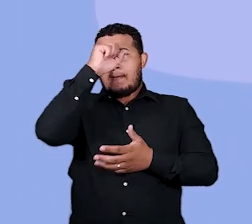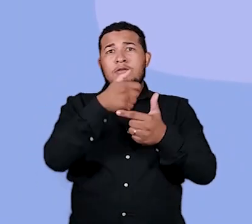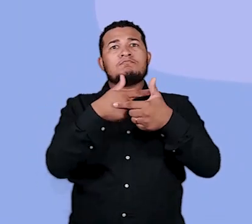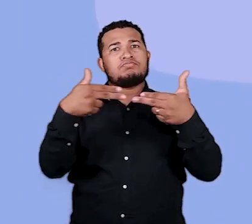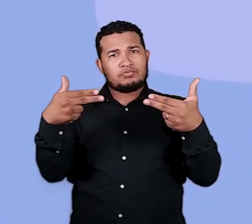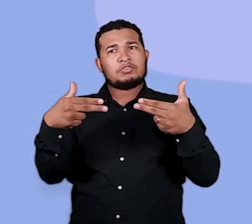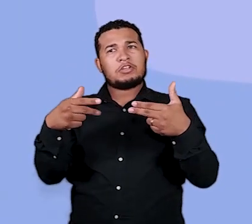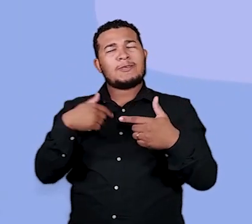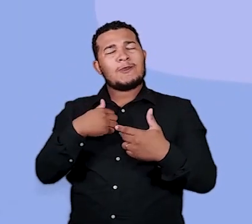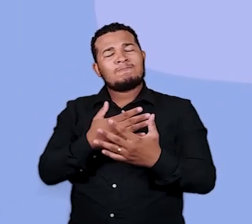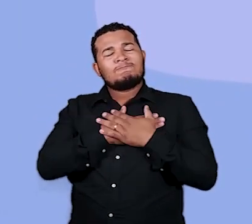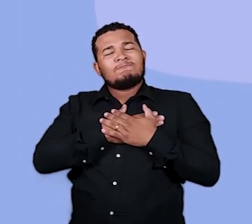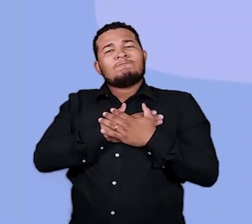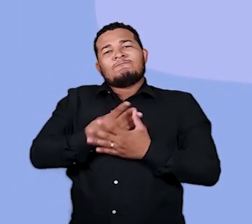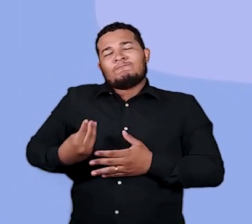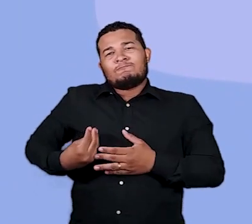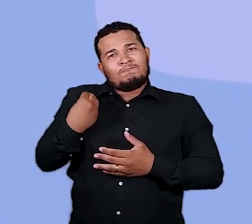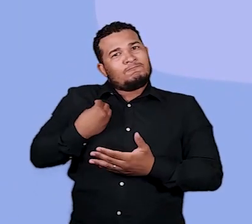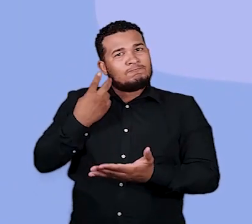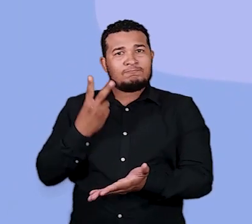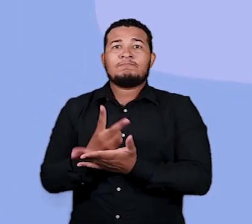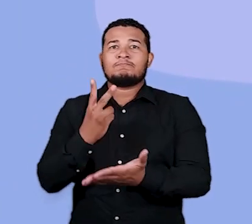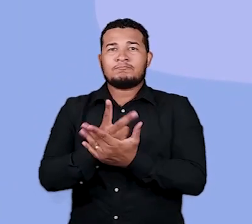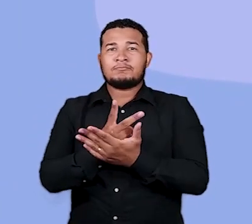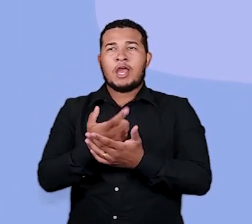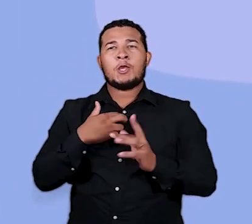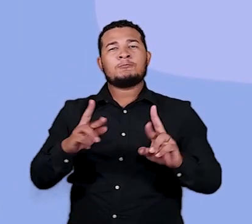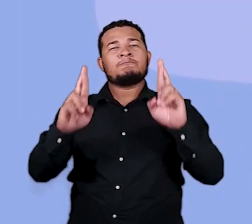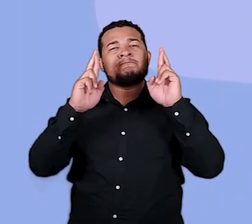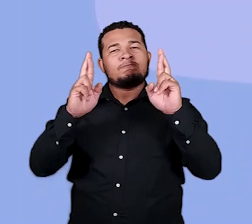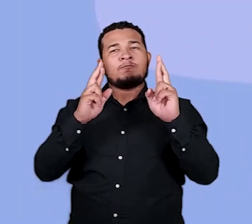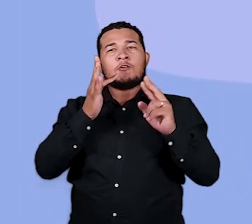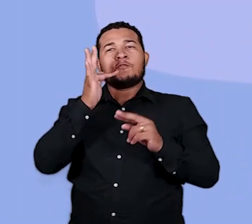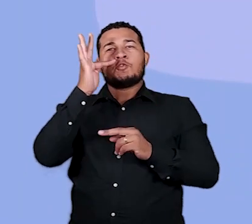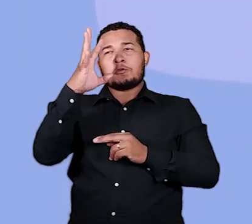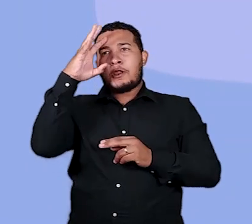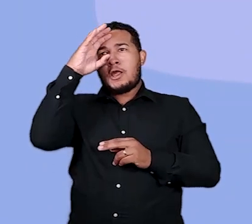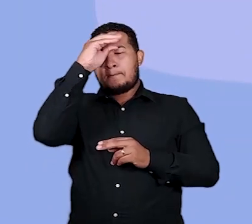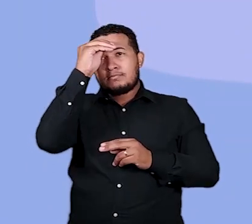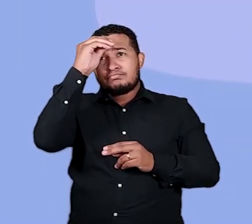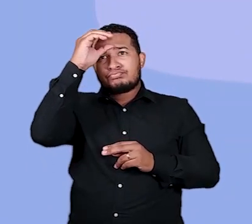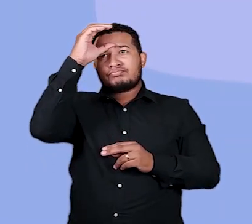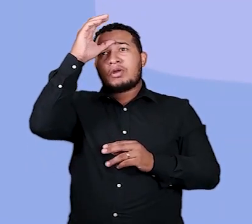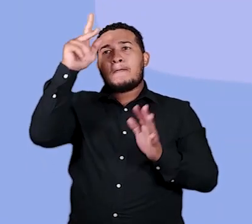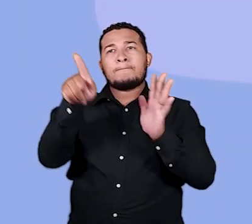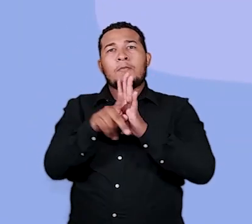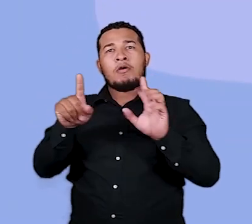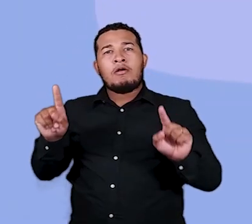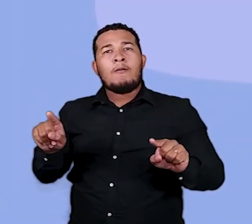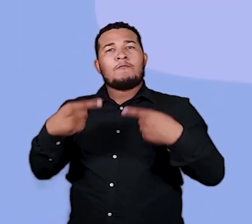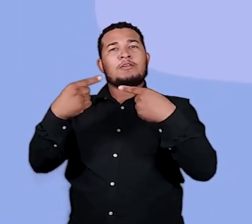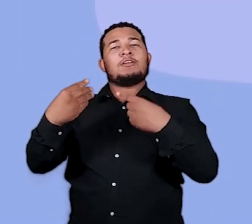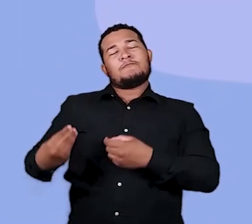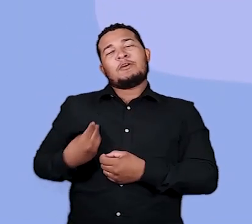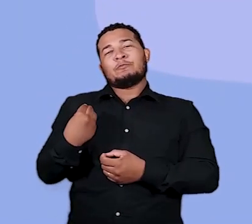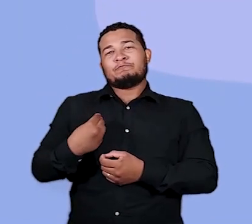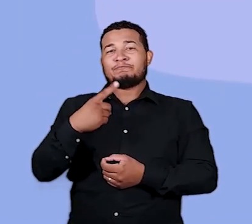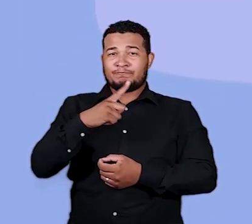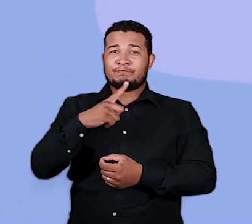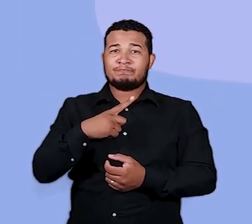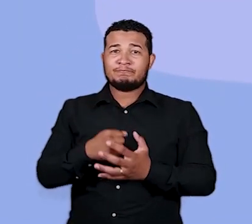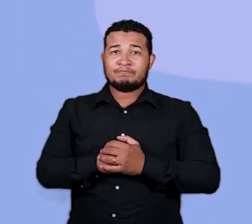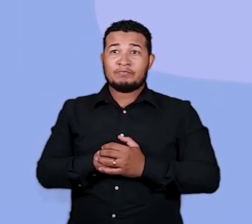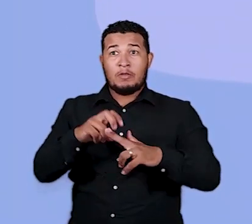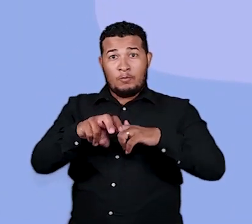aprendi lições que levarei para o resto da vida. Saio na esperança de continuar aprendendo com os desafios que a vida